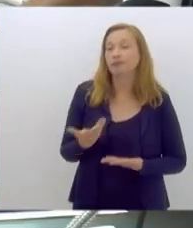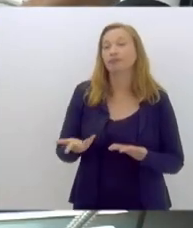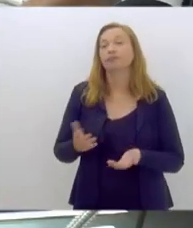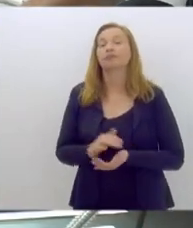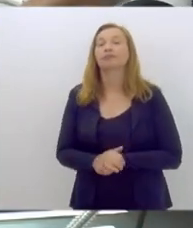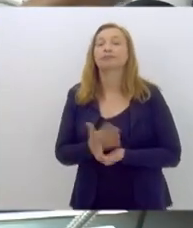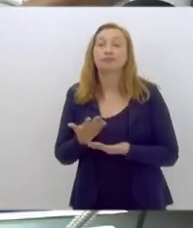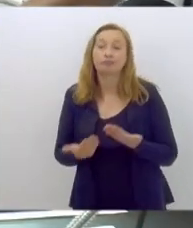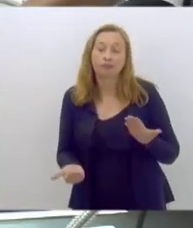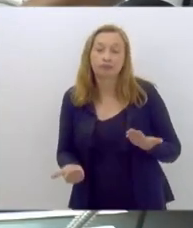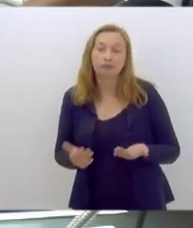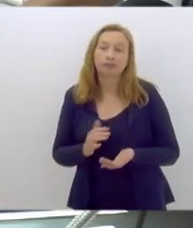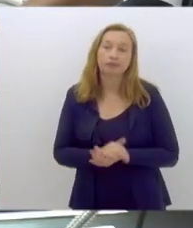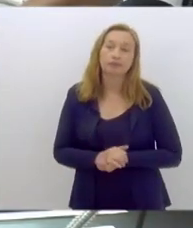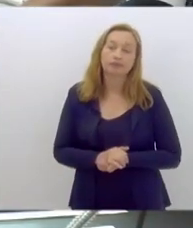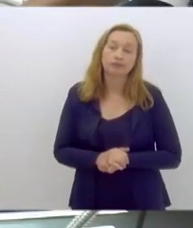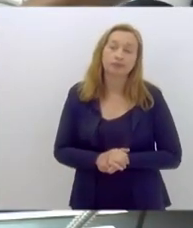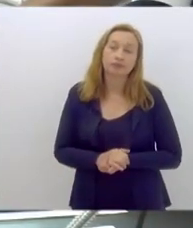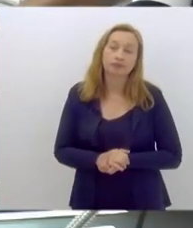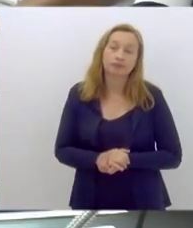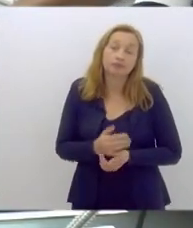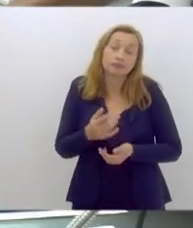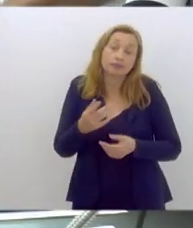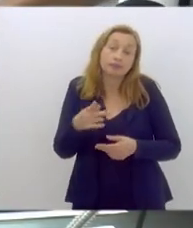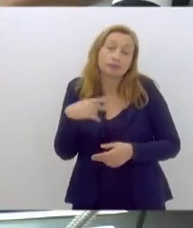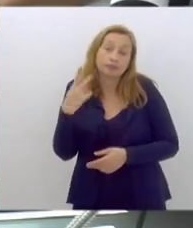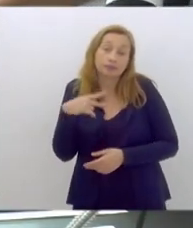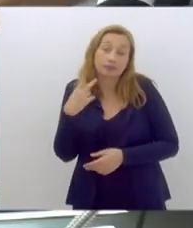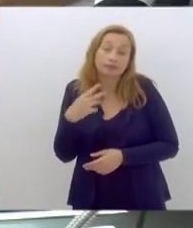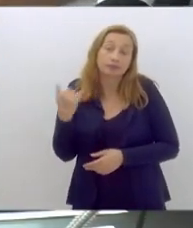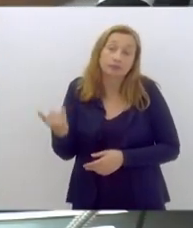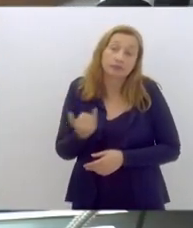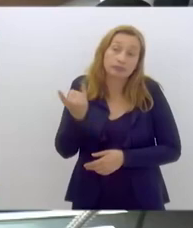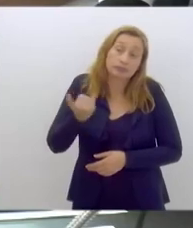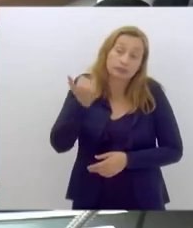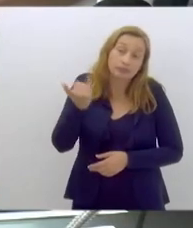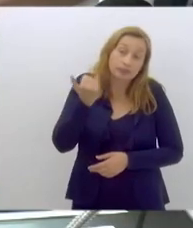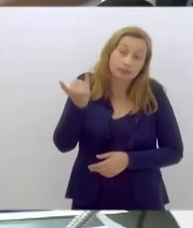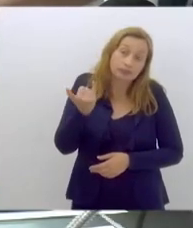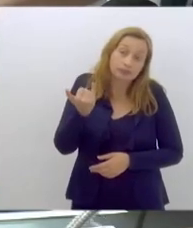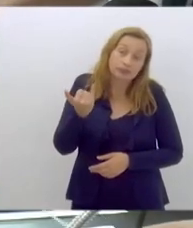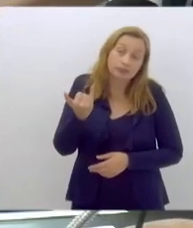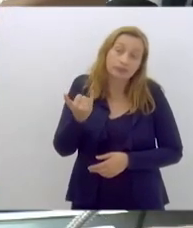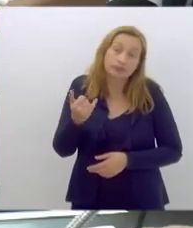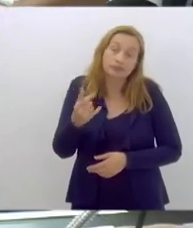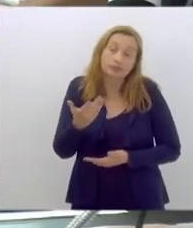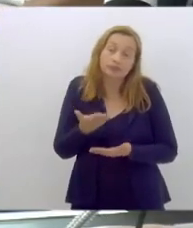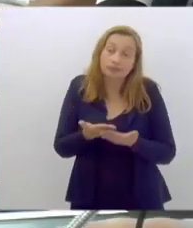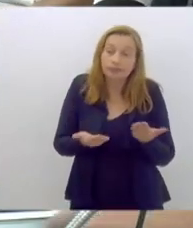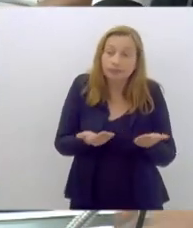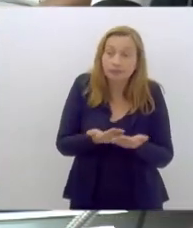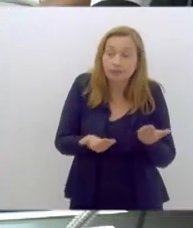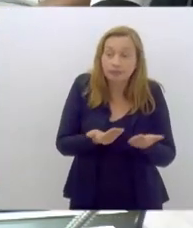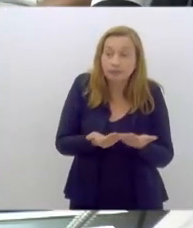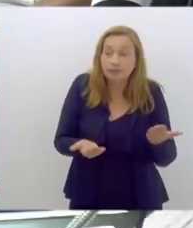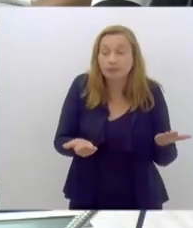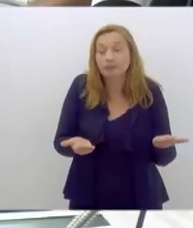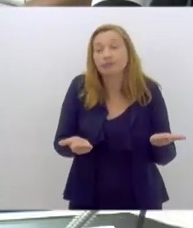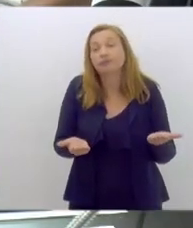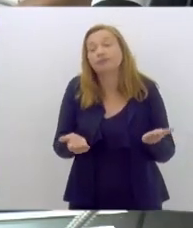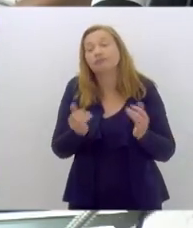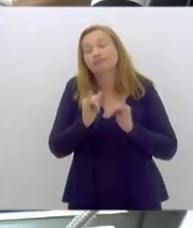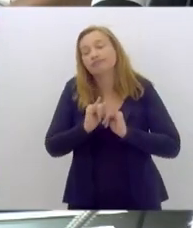quando a gente ou seja são políticas importantes que tá existindo ao mesmo tempo